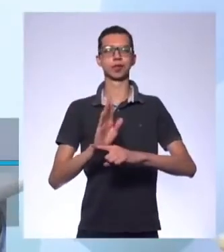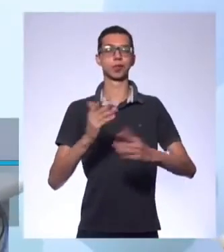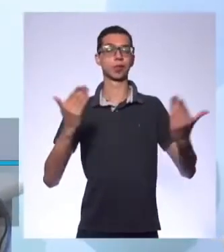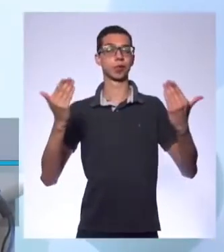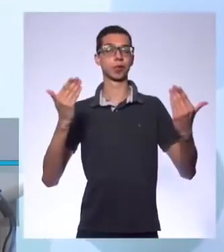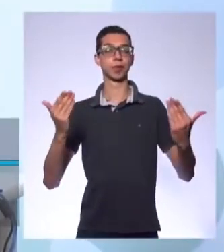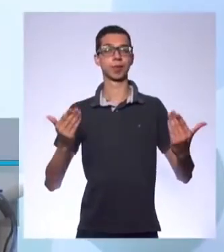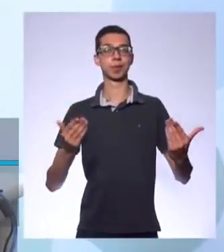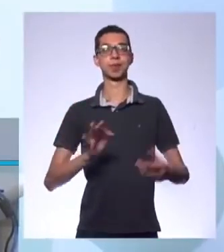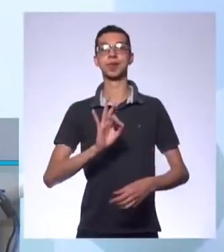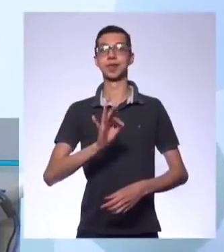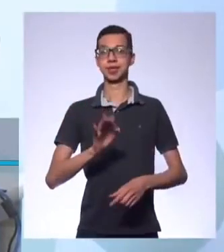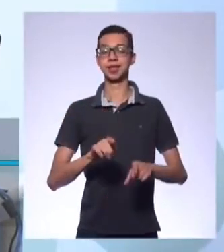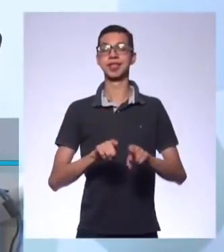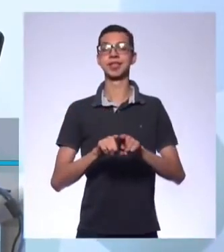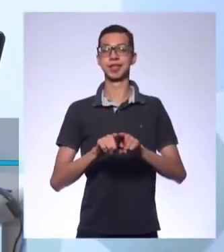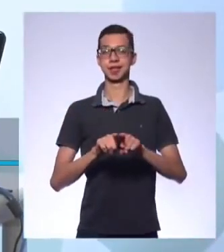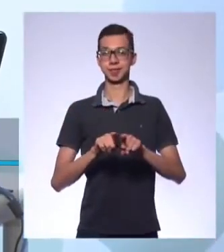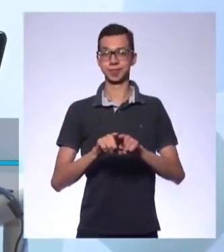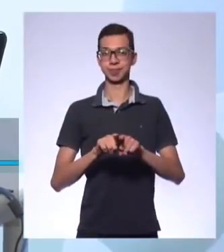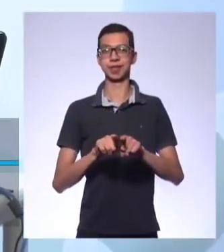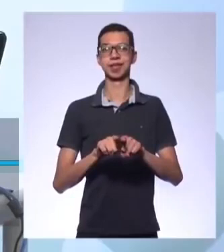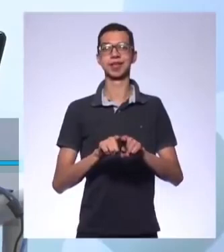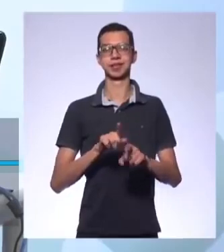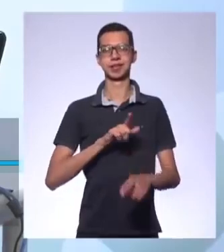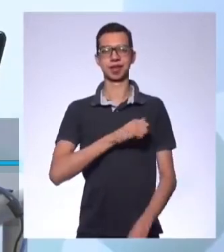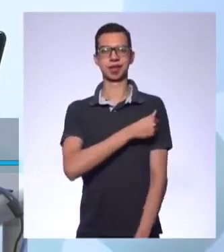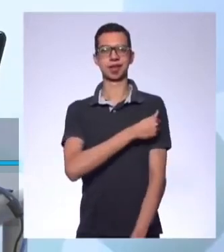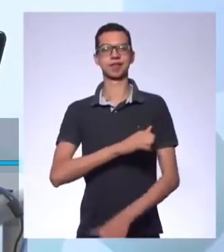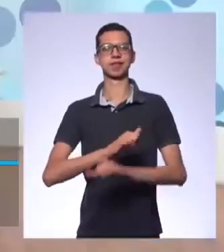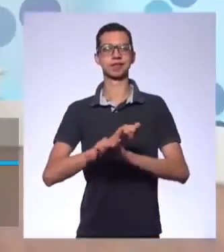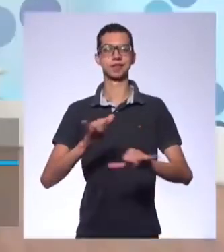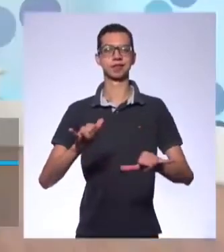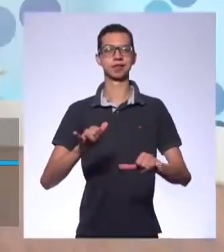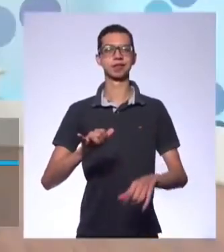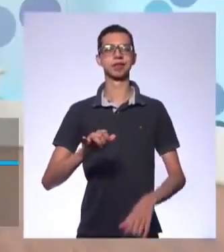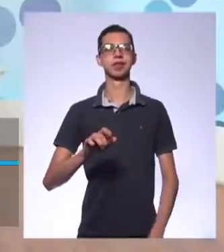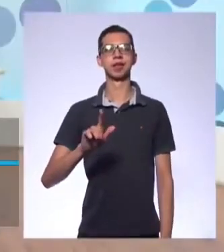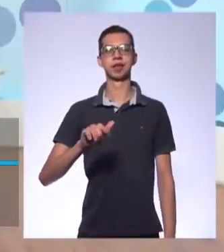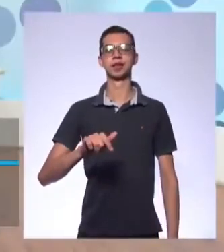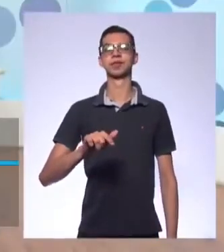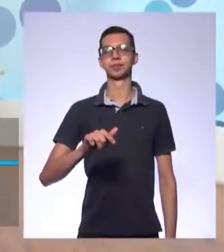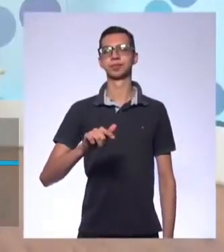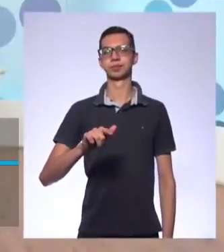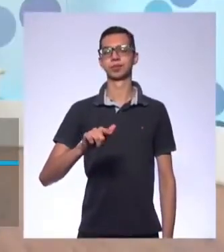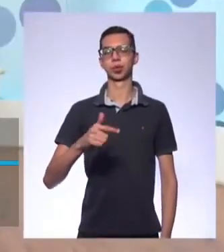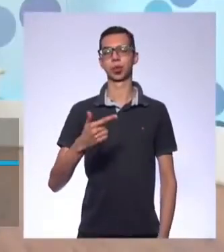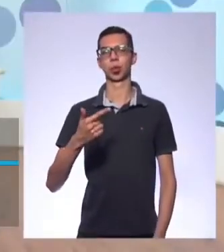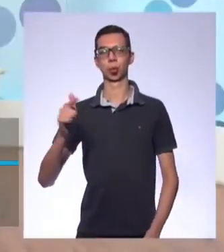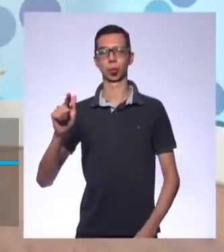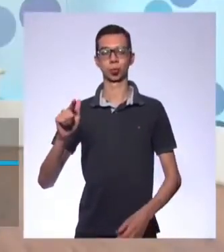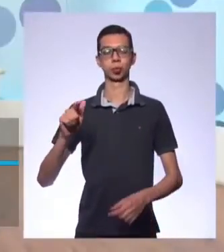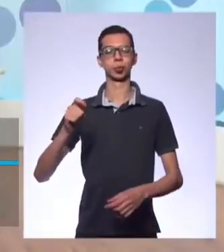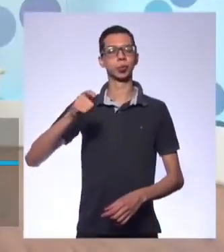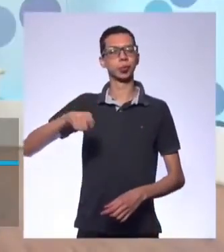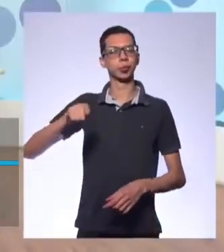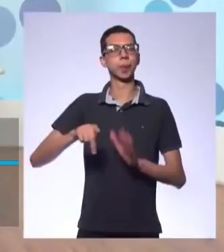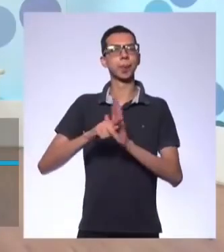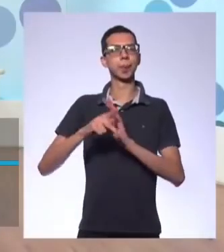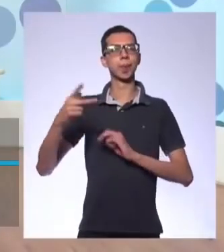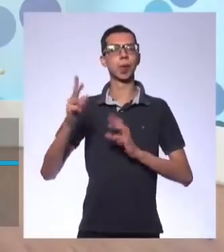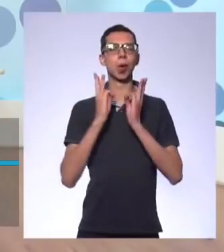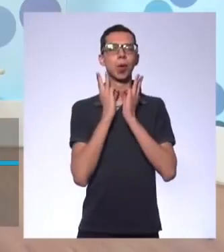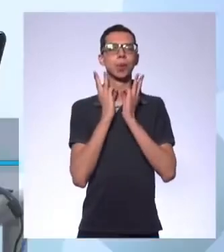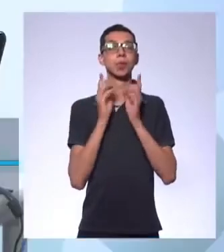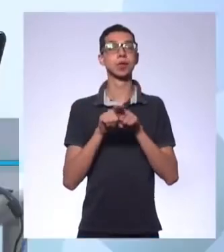né? Sim, Fez essa referência, que né? é o ser ou não ser, a questão é do Hamlet. Tá. E para quem gosta, e acho que